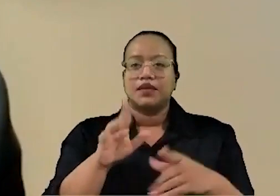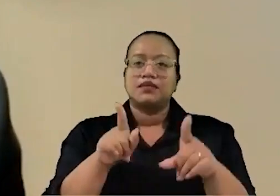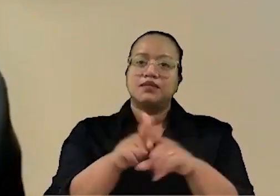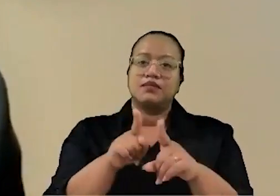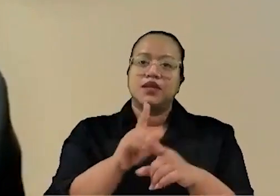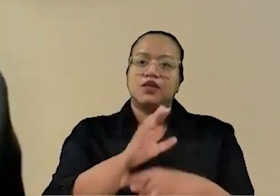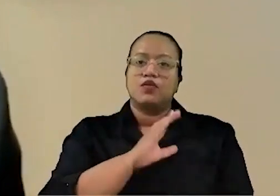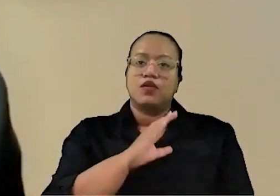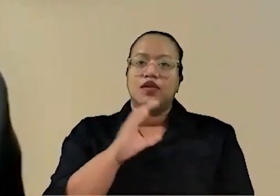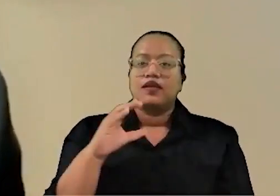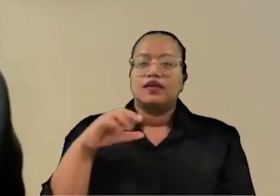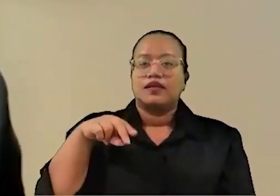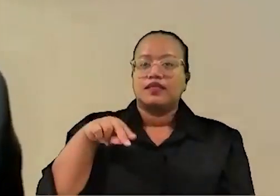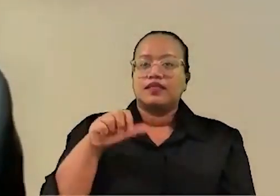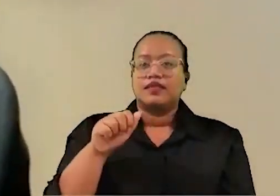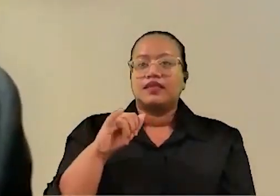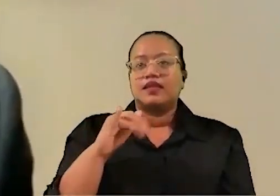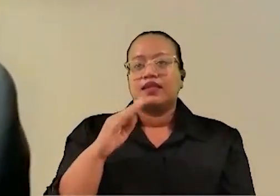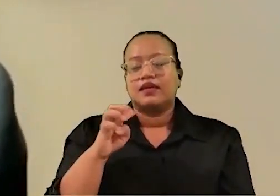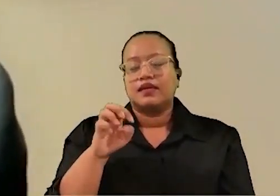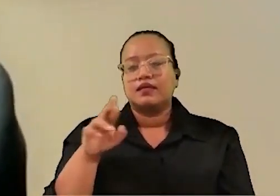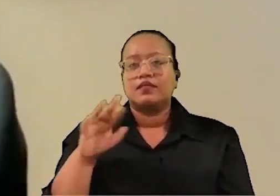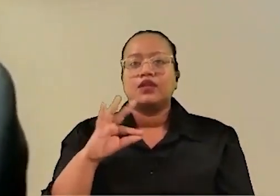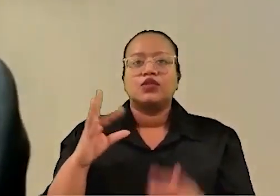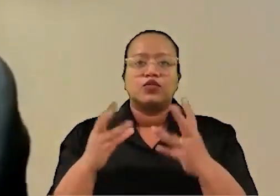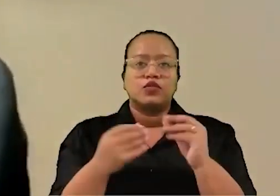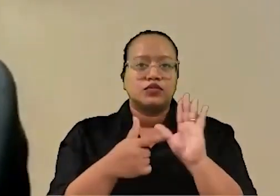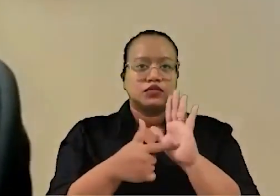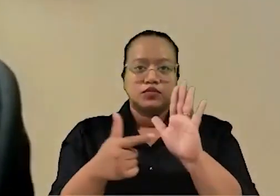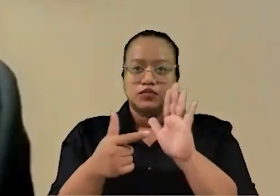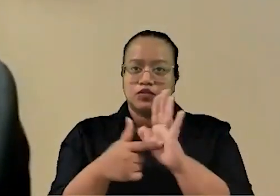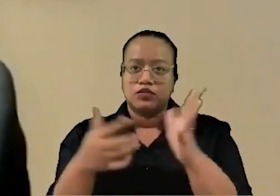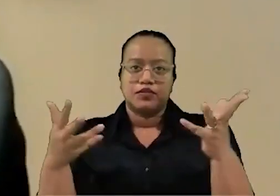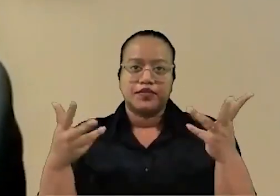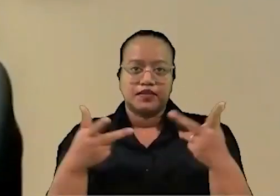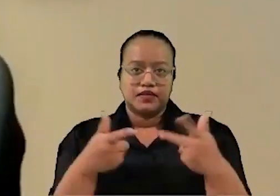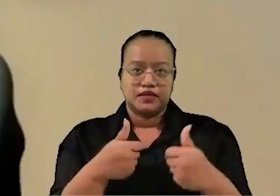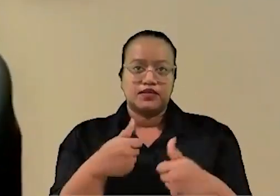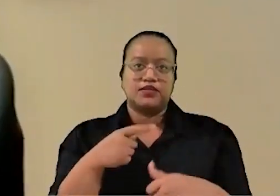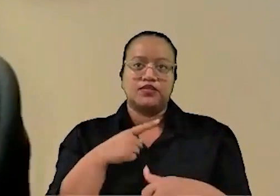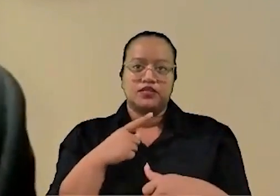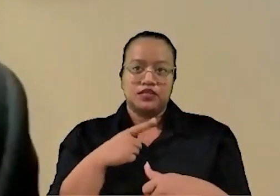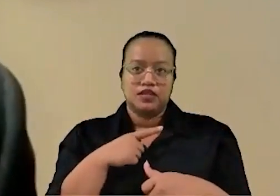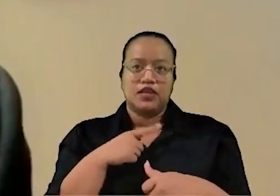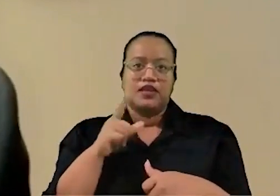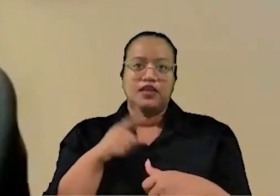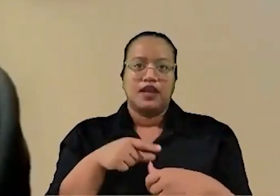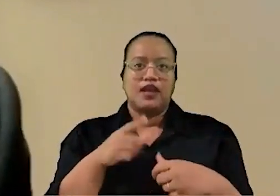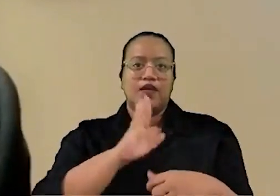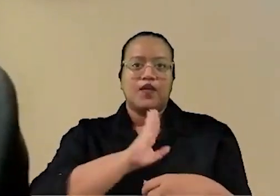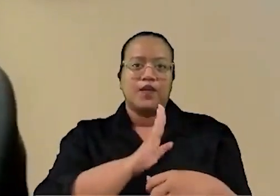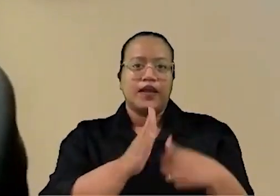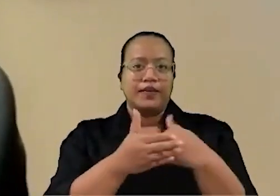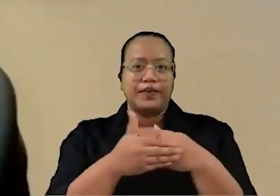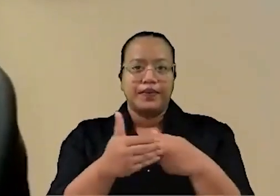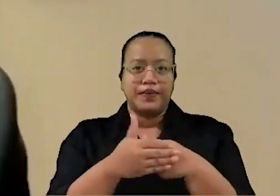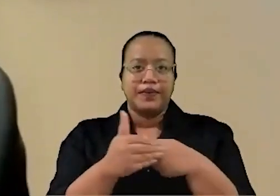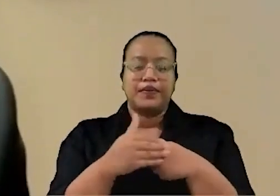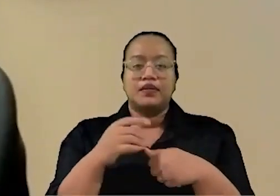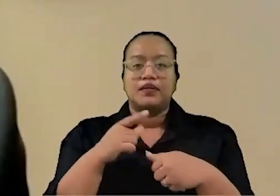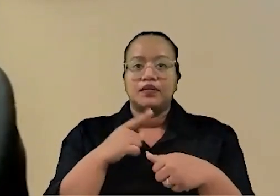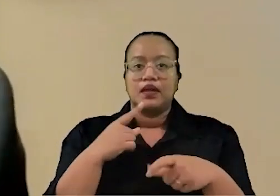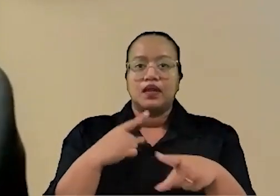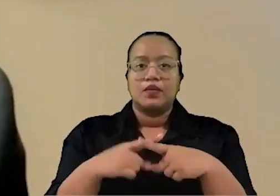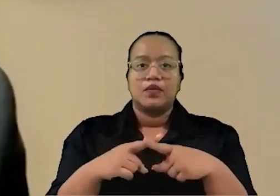Todos fizeram aqui exposições brilhantes e que nós aquecem o nosso coração, porque nós precisamos hoje de muita união na Justiça Federal